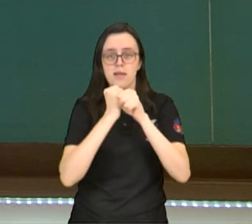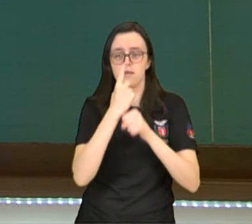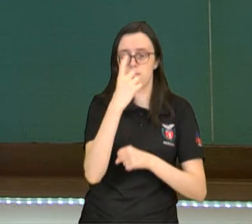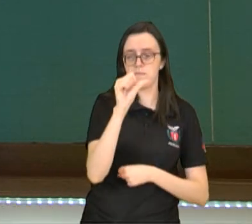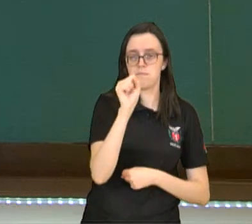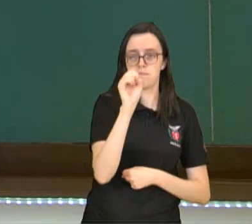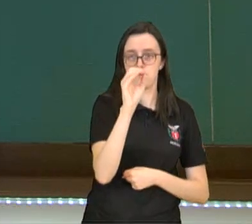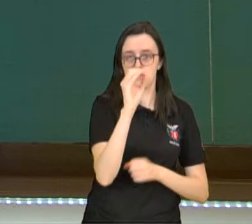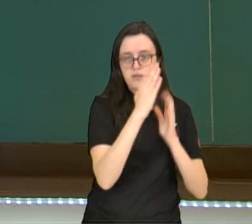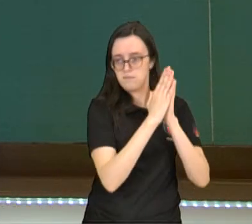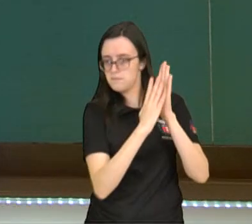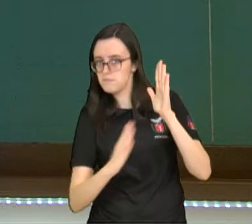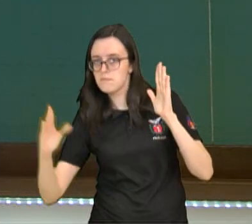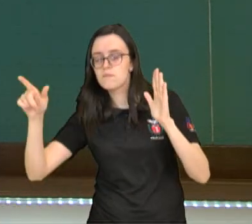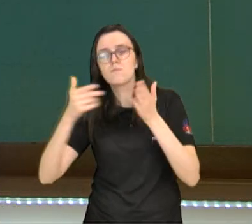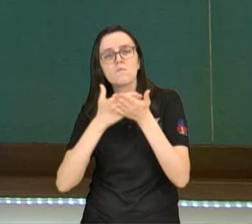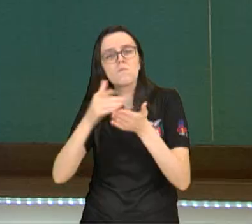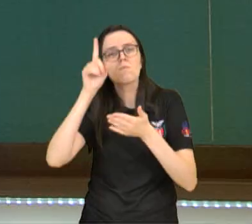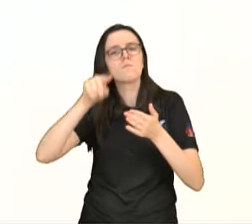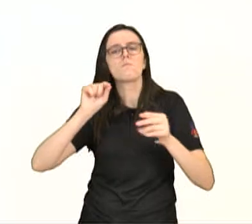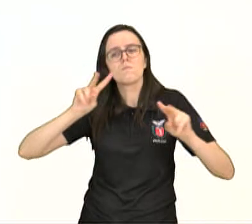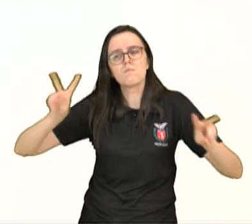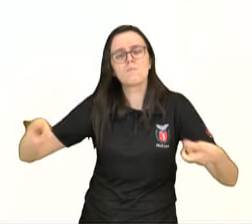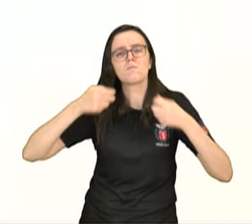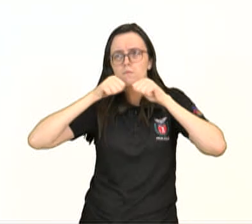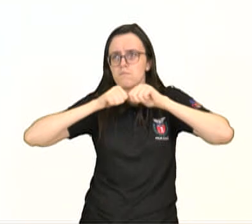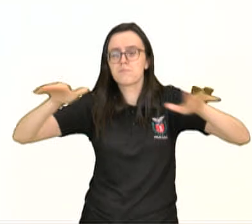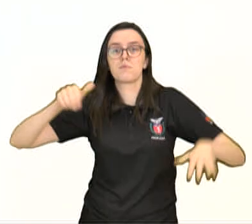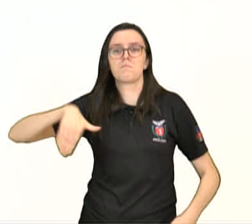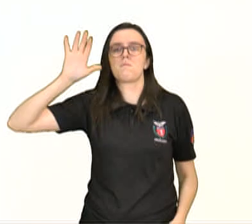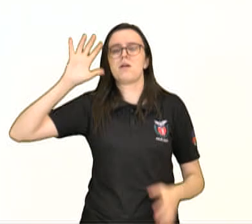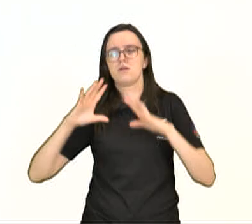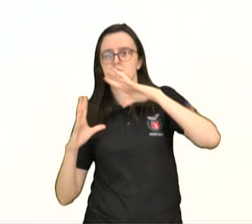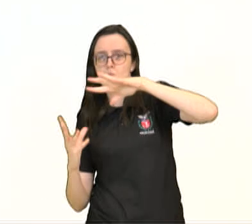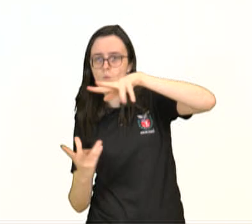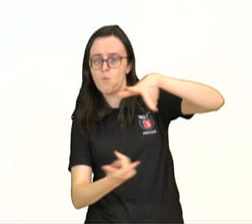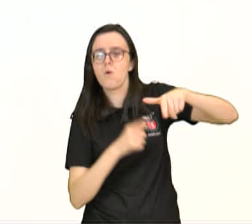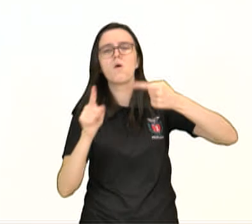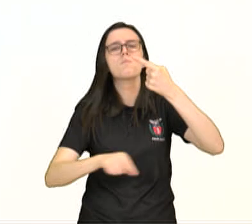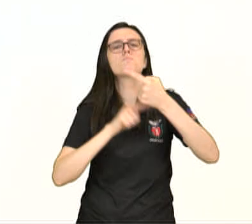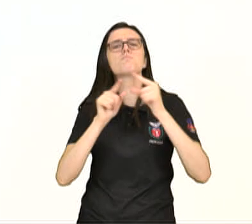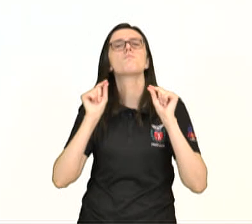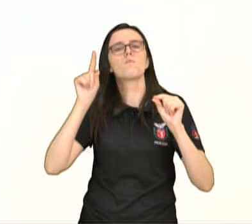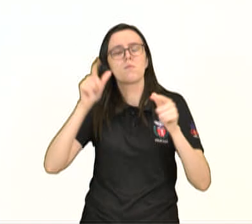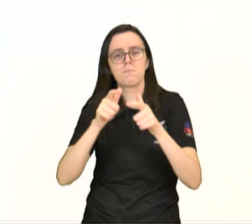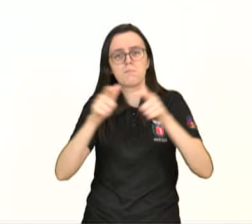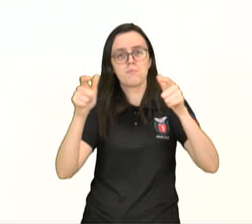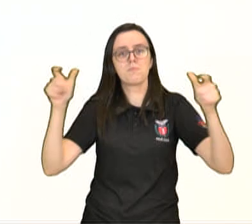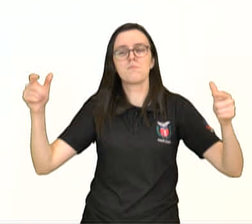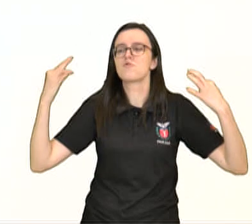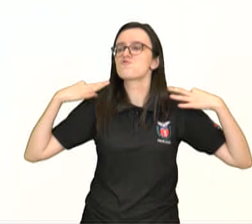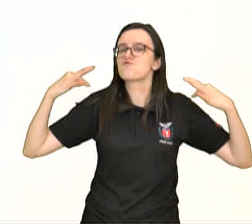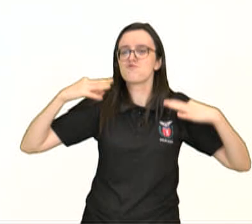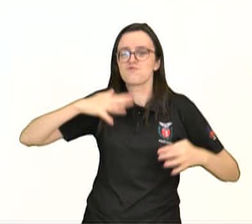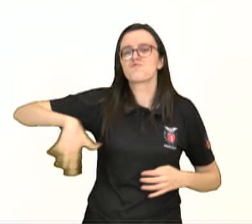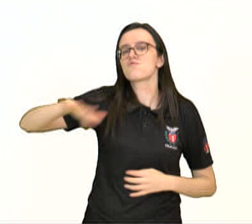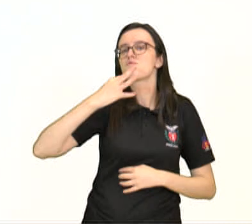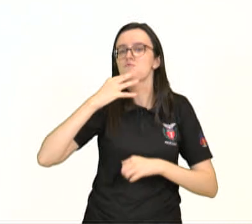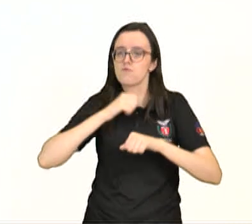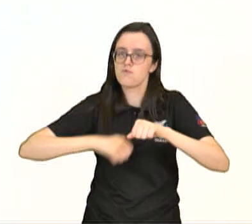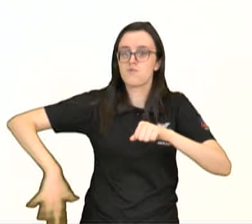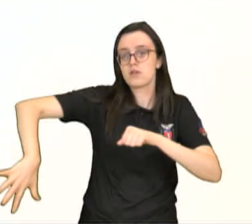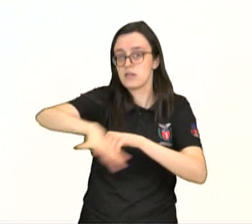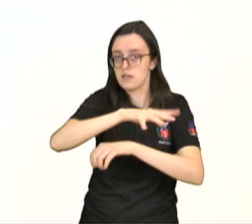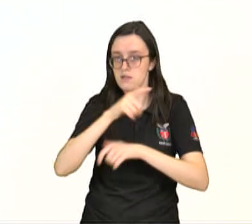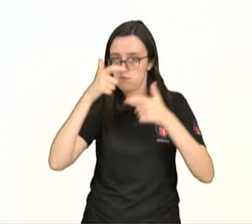80, ela começa a ter um reconhecimento e uma expansão mais mundial com o objetivo de aumentar o turismo na ilha. Então a